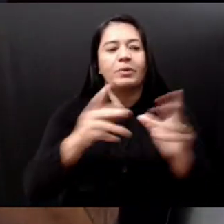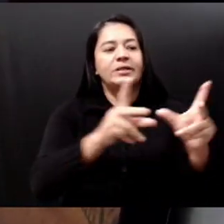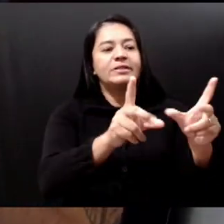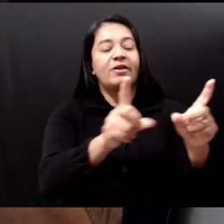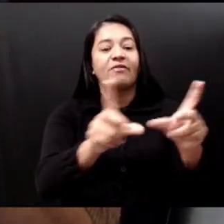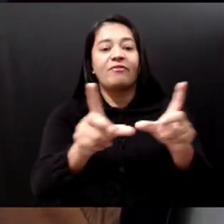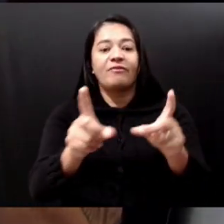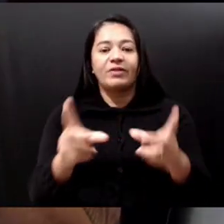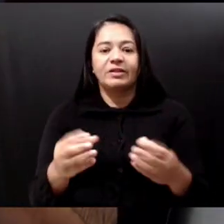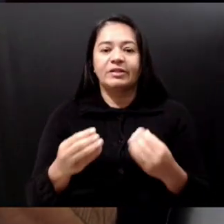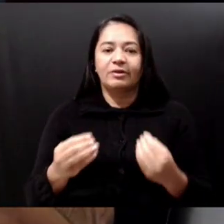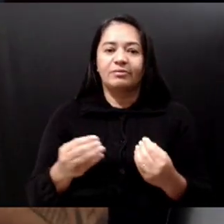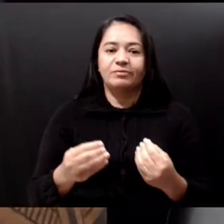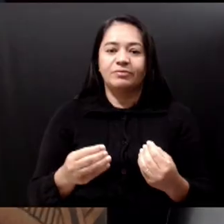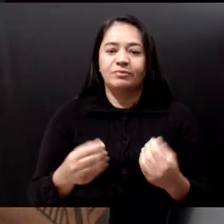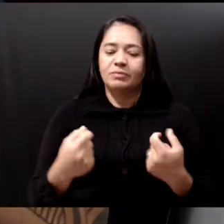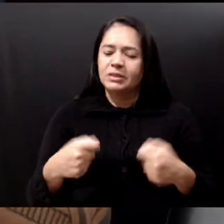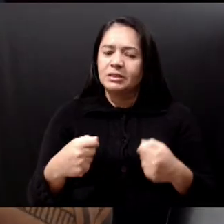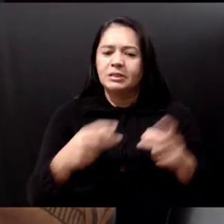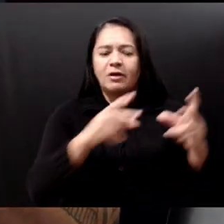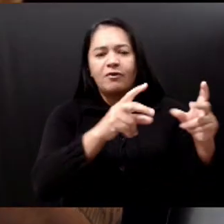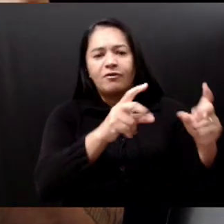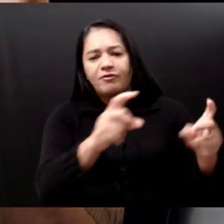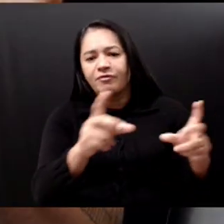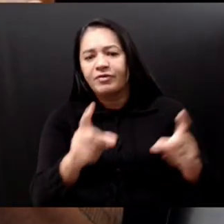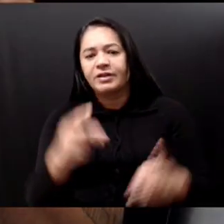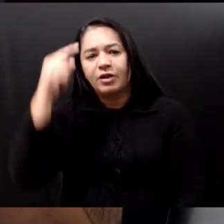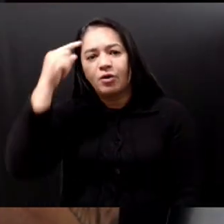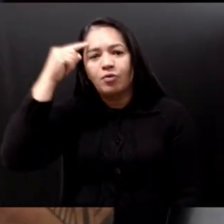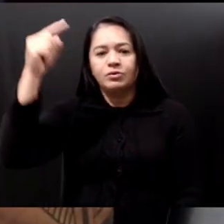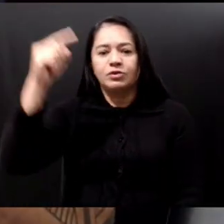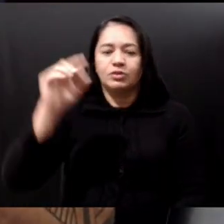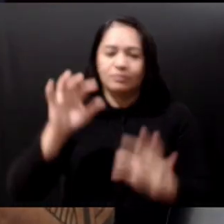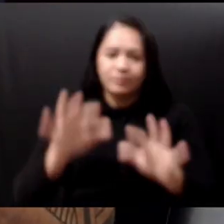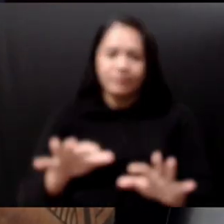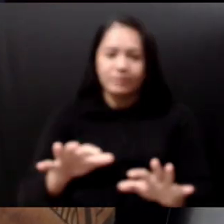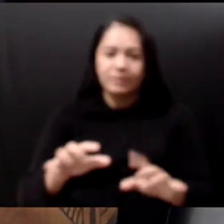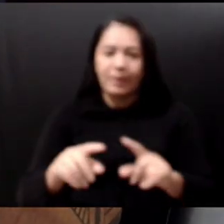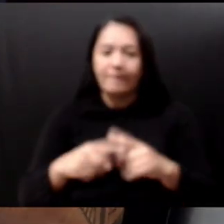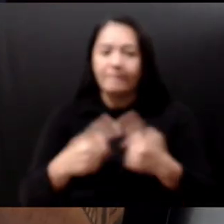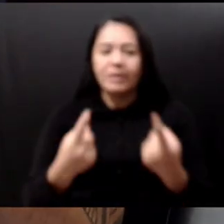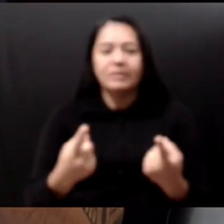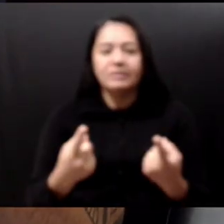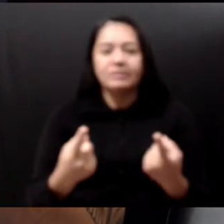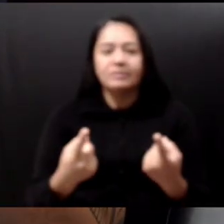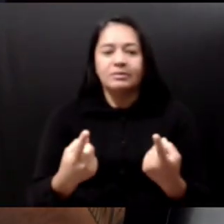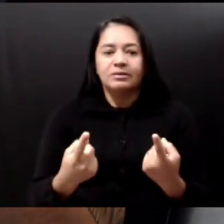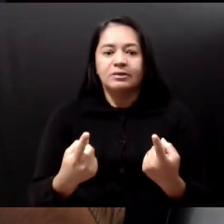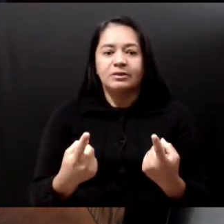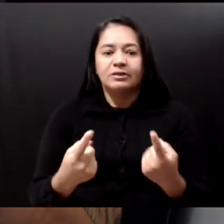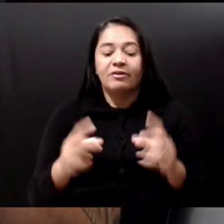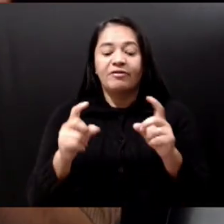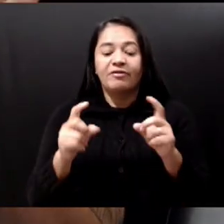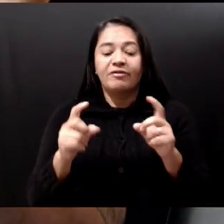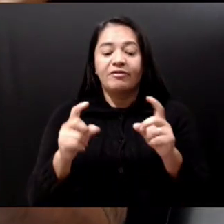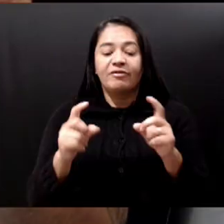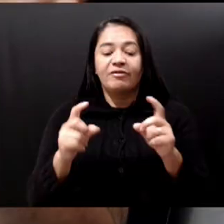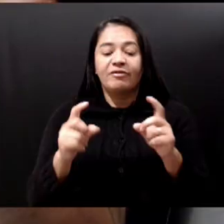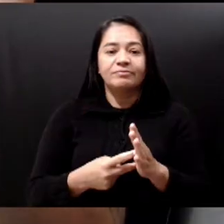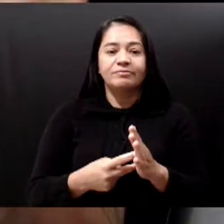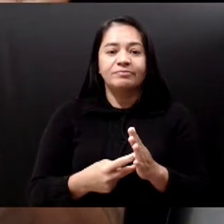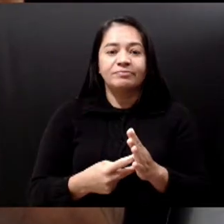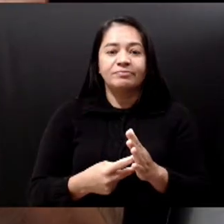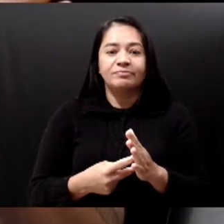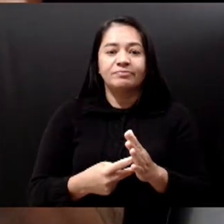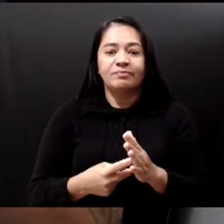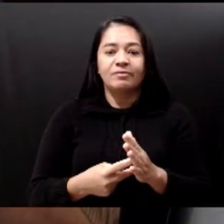precisa vender uma ideia, qualquer coisa assim. E uma venda nada mais é do que você ter nãos. Você sabe quantos